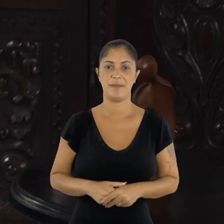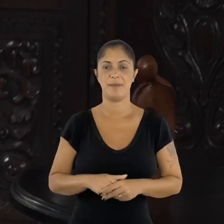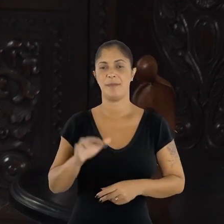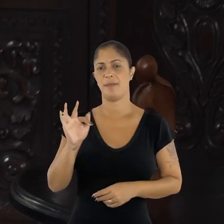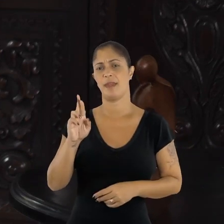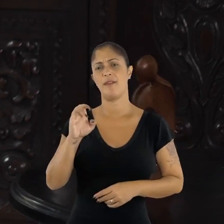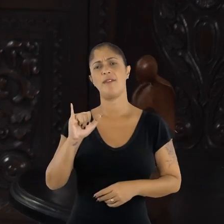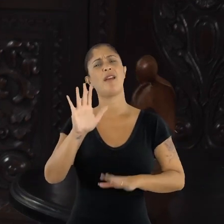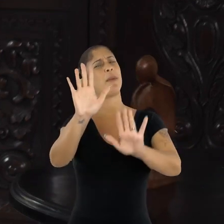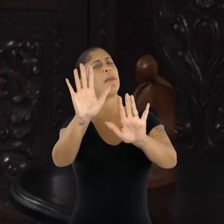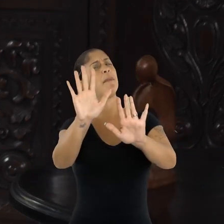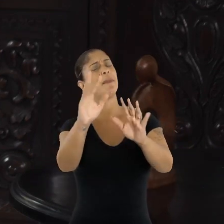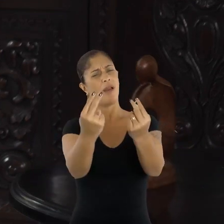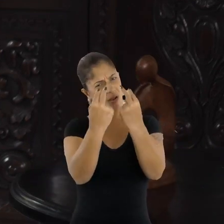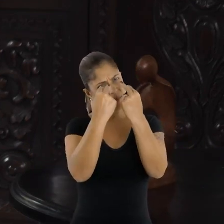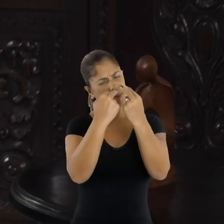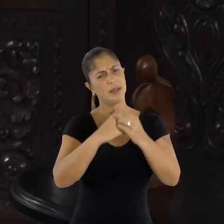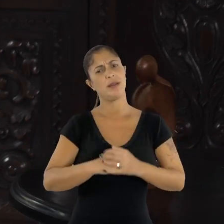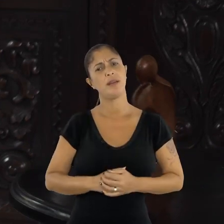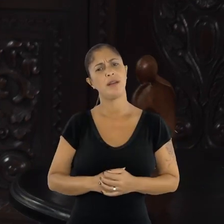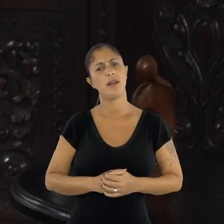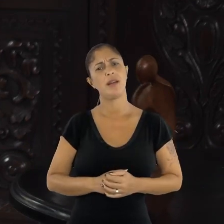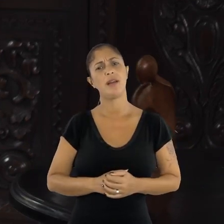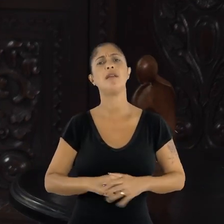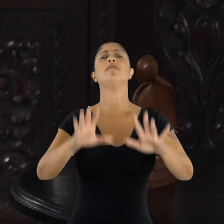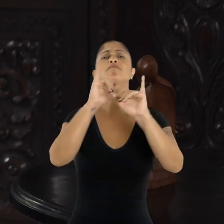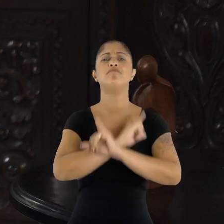continuar. Frei Beto já interrompe, fala, Toninho, olha para mim, Toninho.